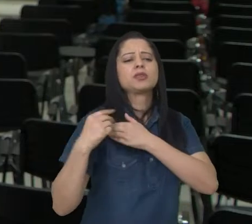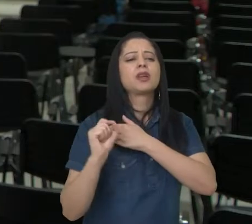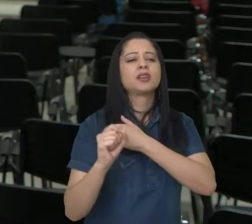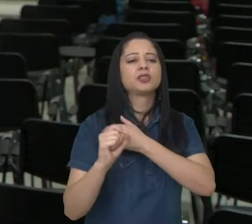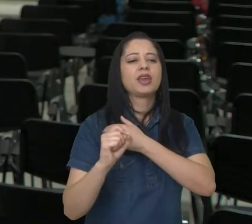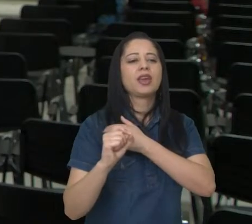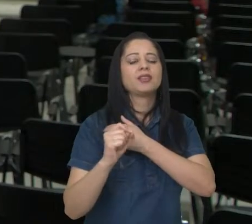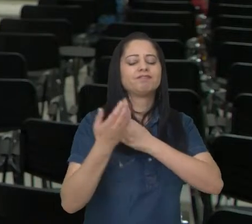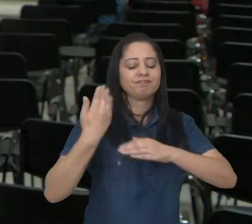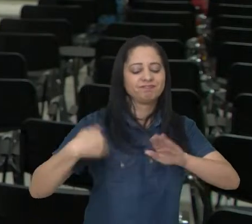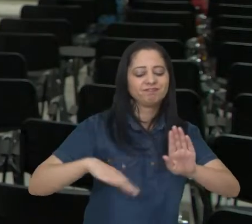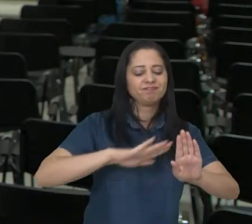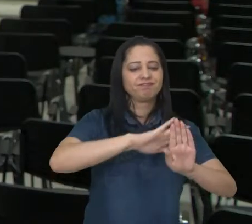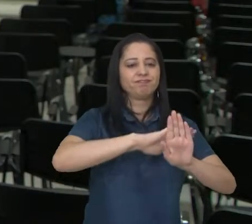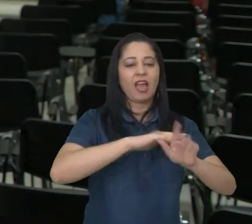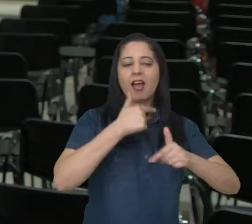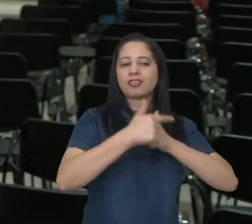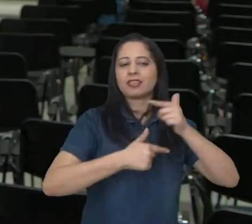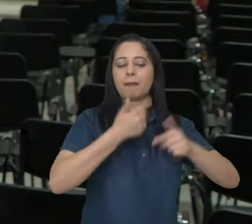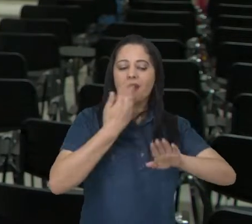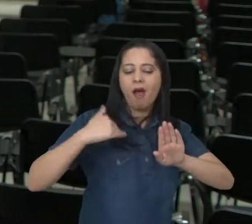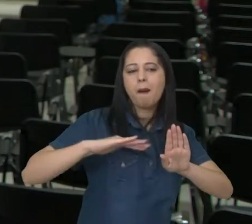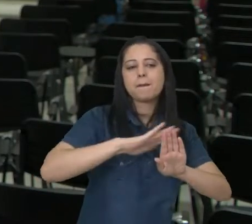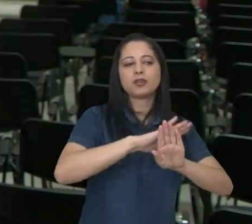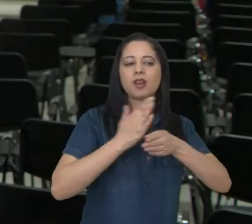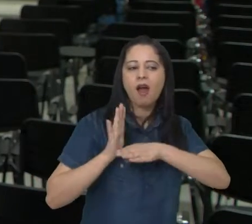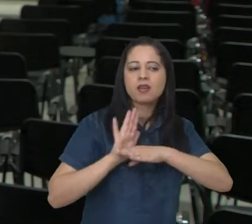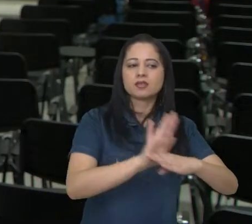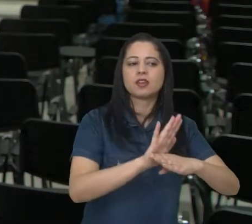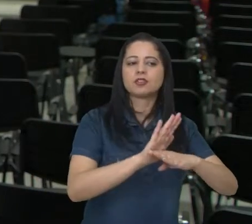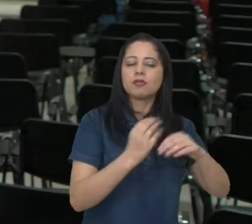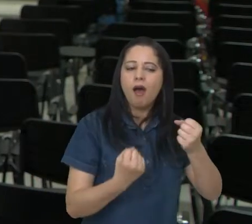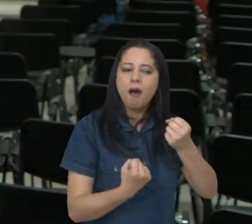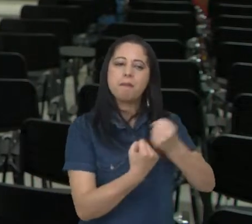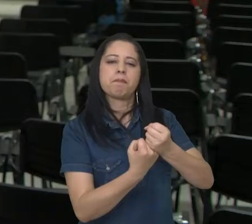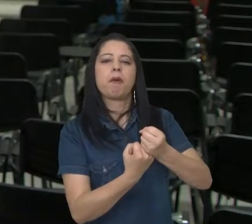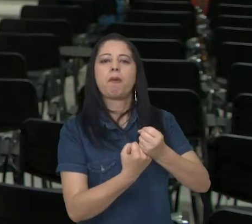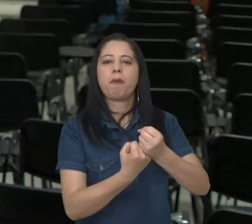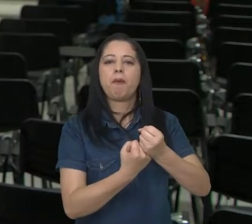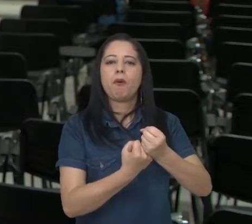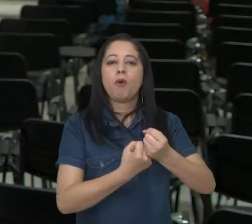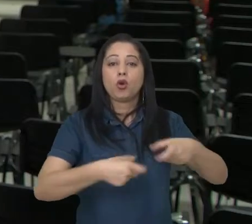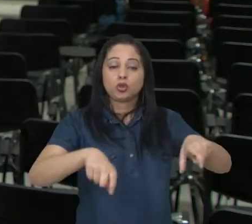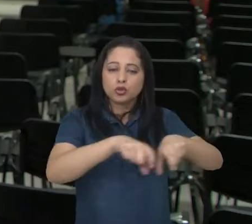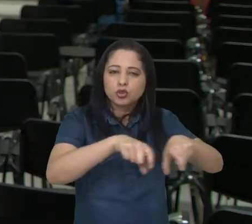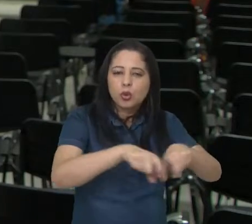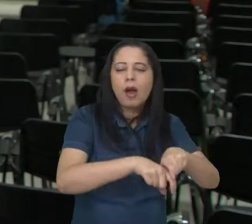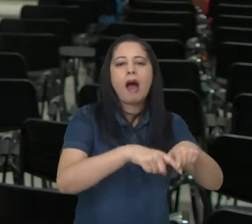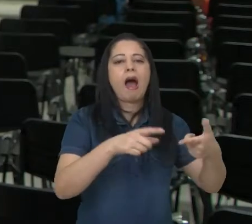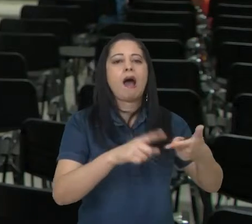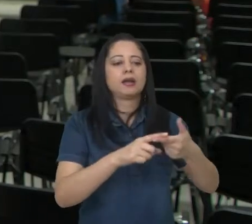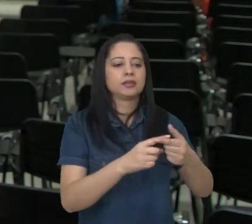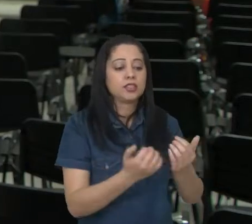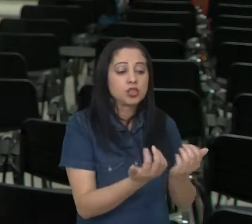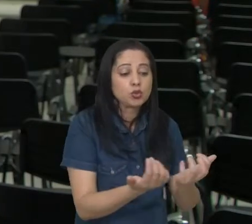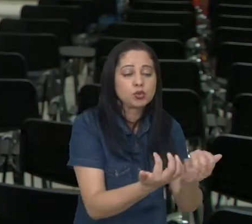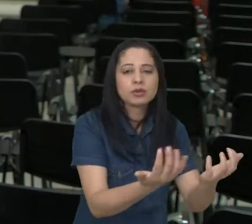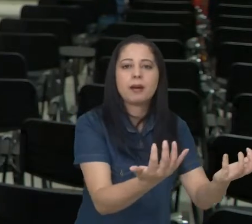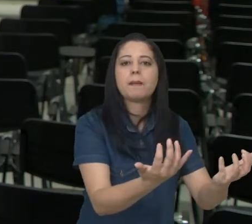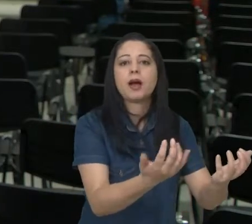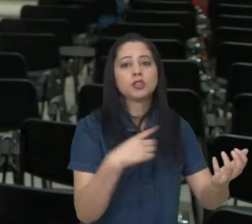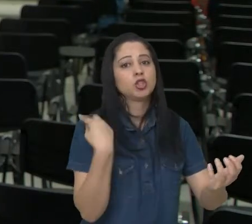papel é o trabalho de bastidores, né? Eles fazem o serviço ali nas quadras, nos campos,